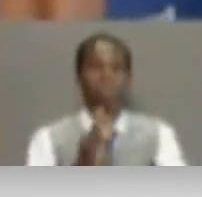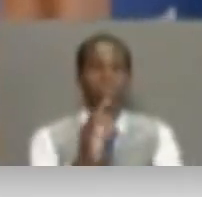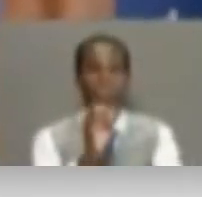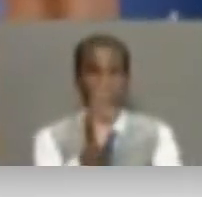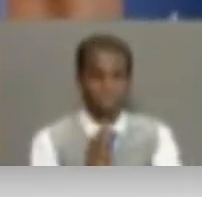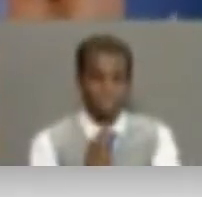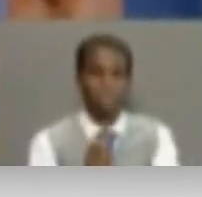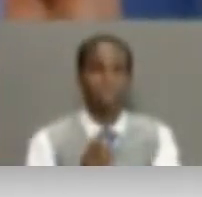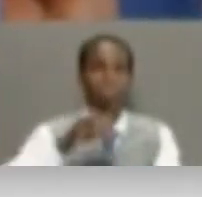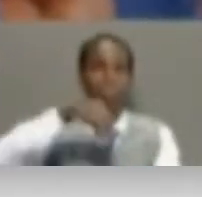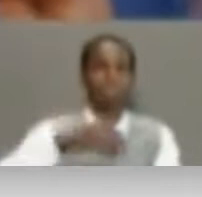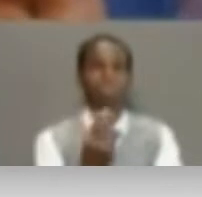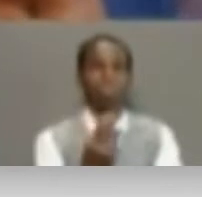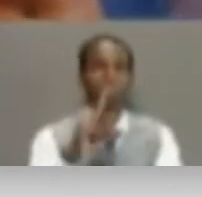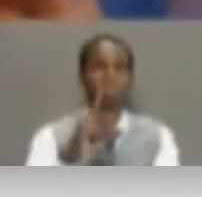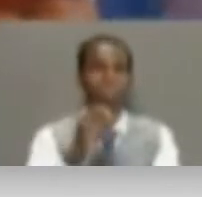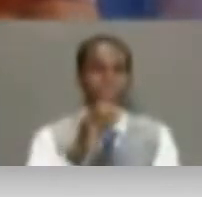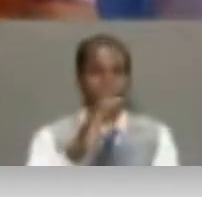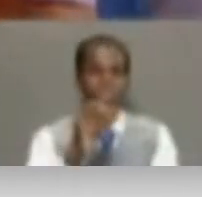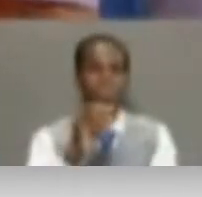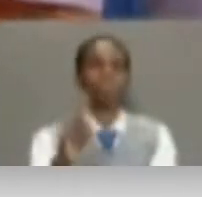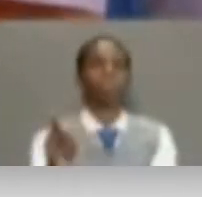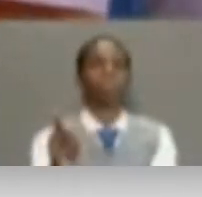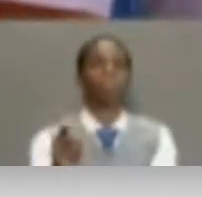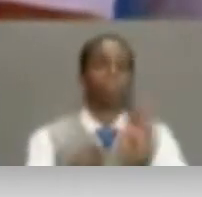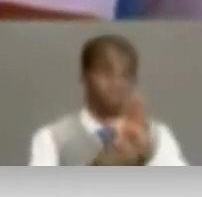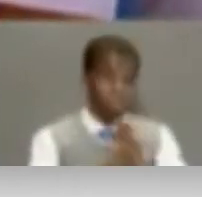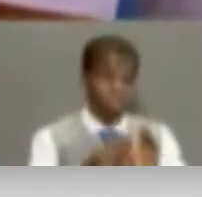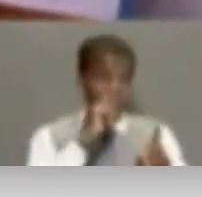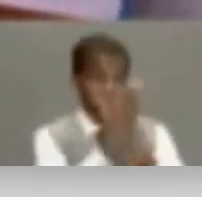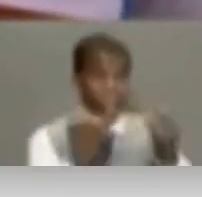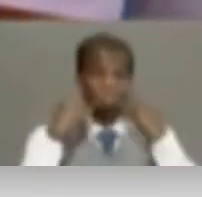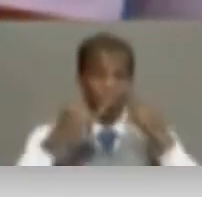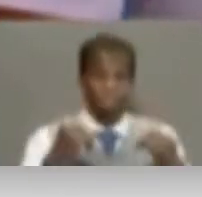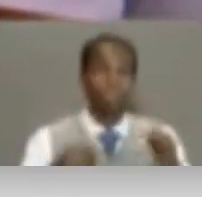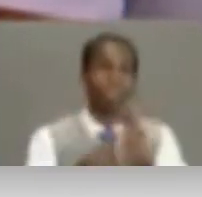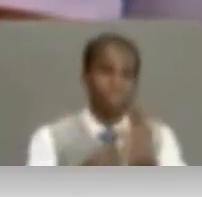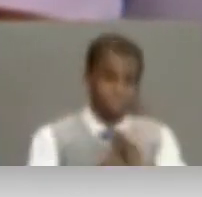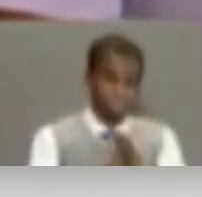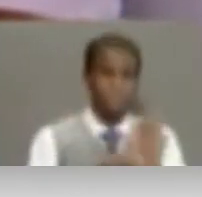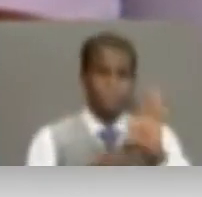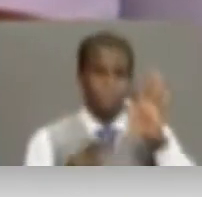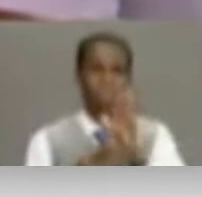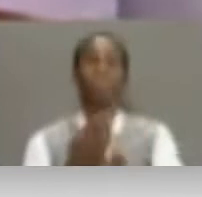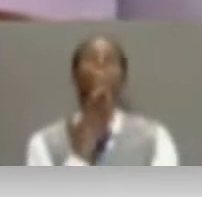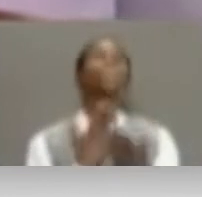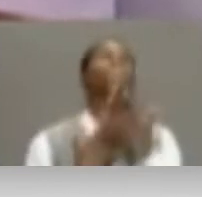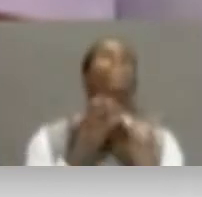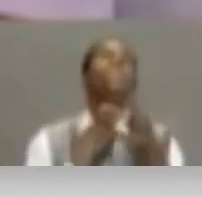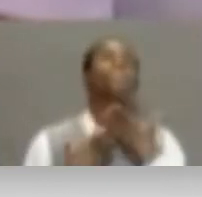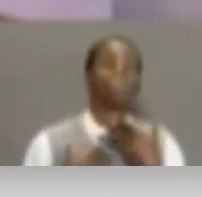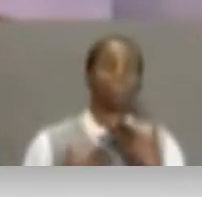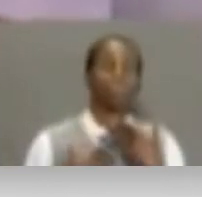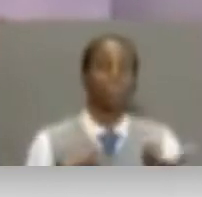de timing, onde concorda com esse aspecto que eu trago aqui, por exemplo, de que se é uma manifestação de interesse de vontade, devia-se considerar